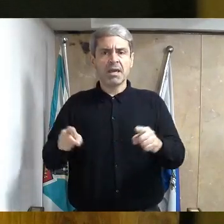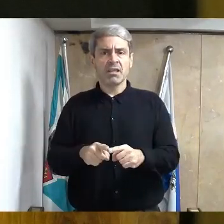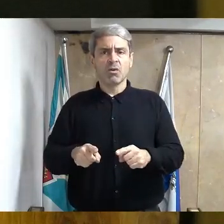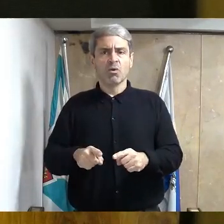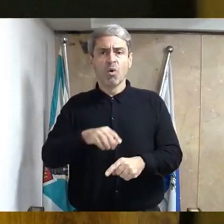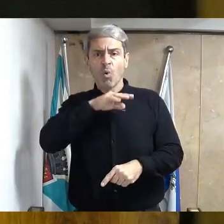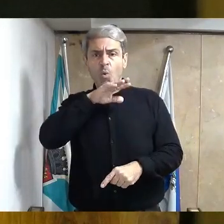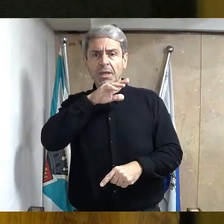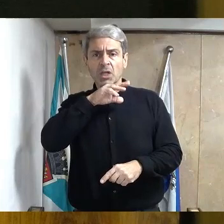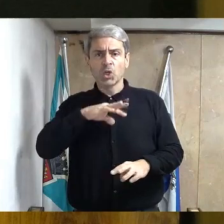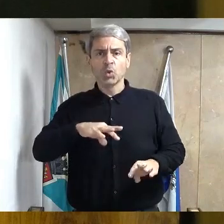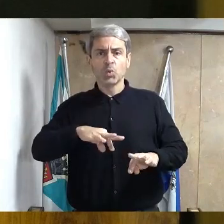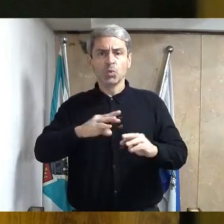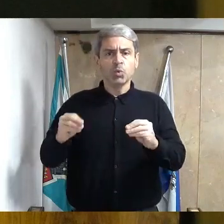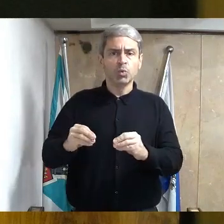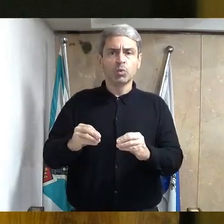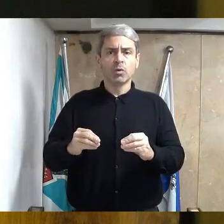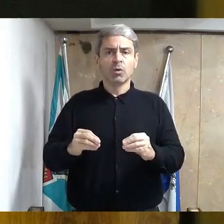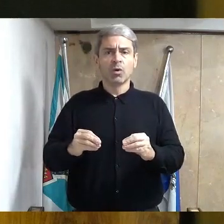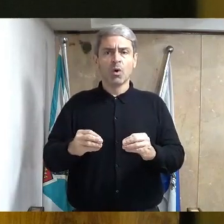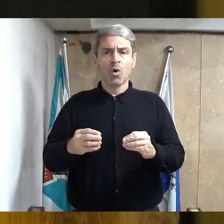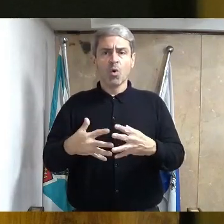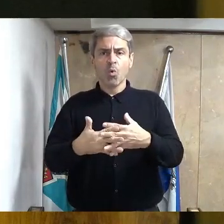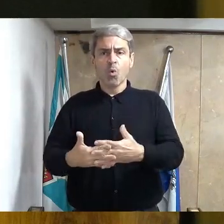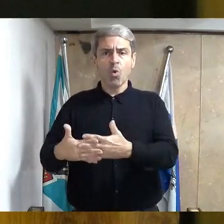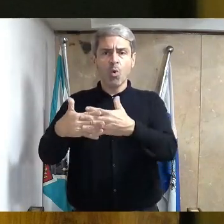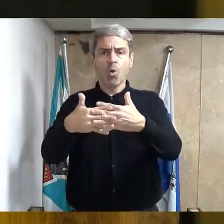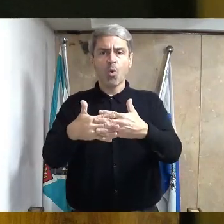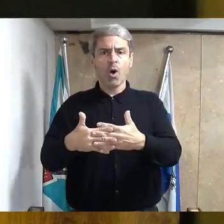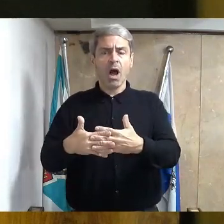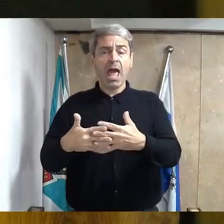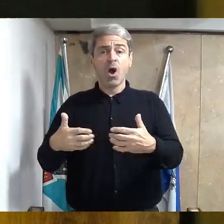clonadas, e só o cidadão